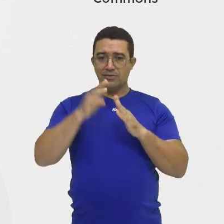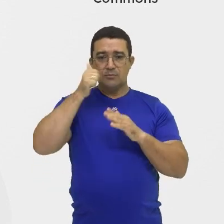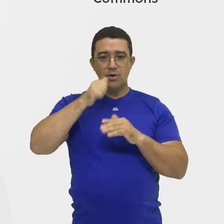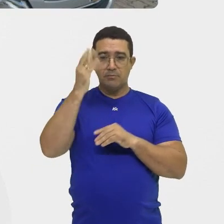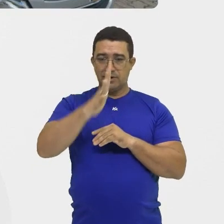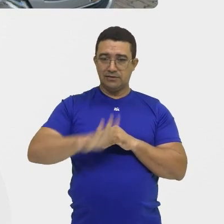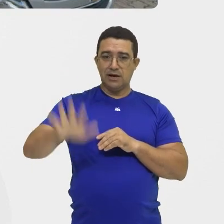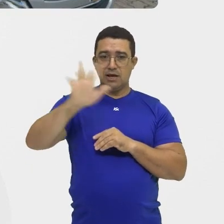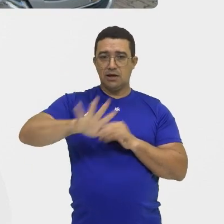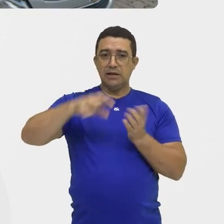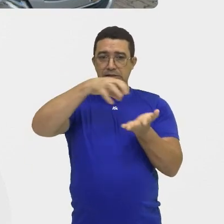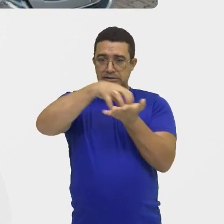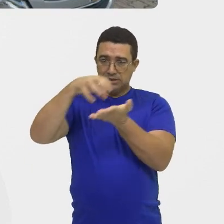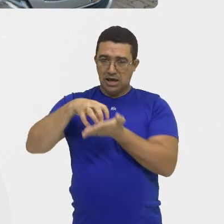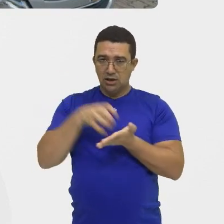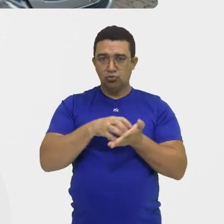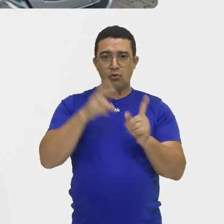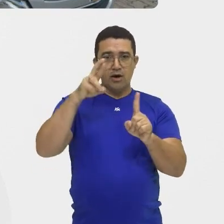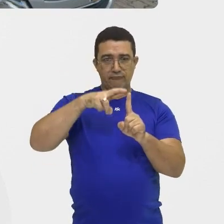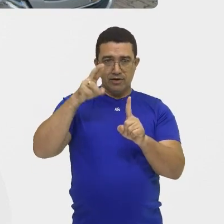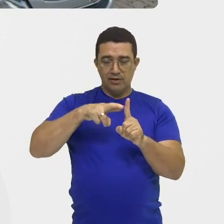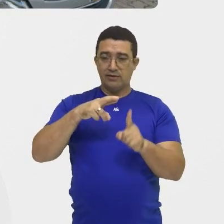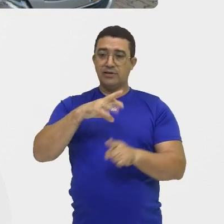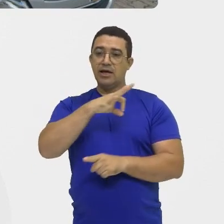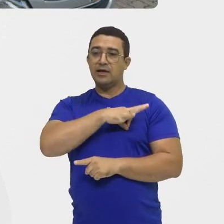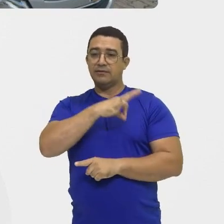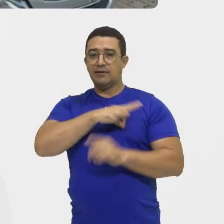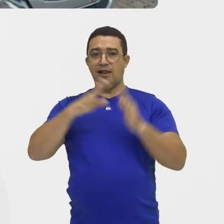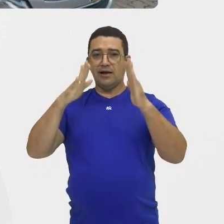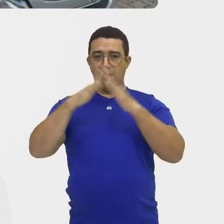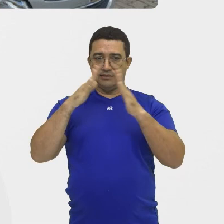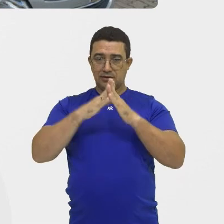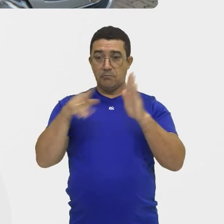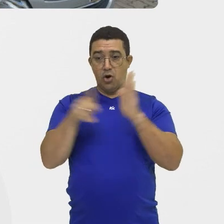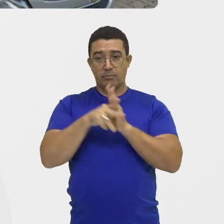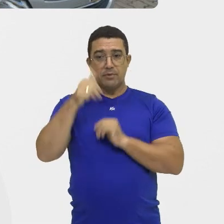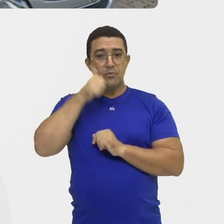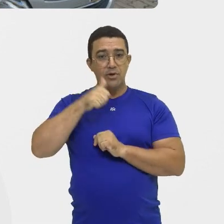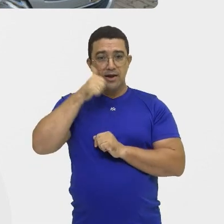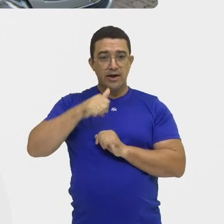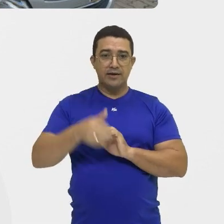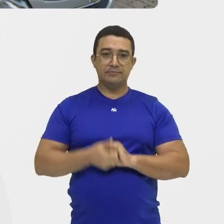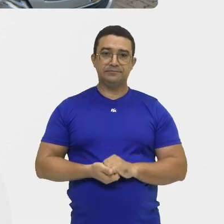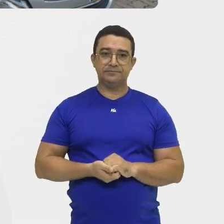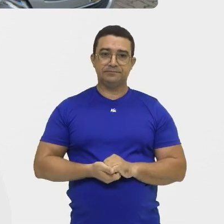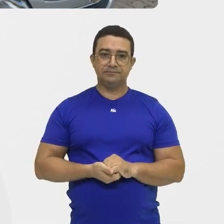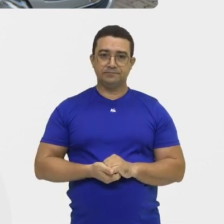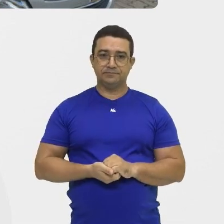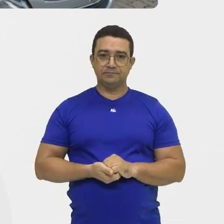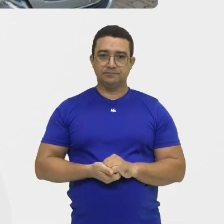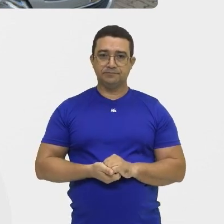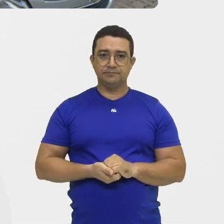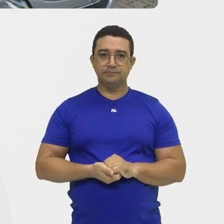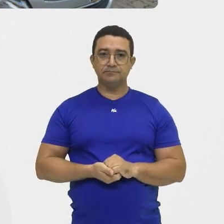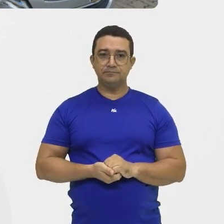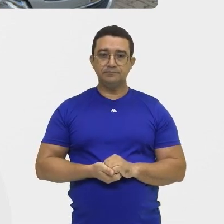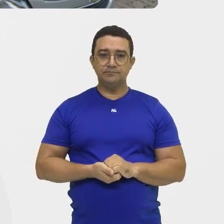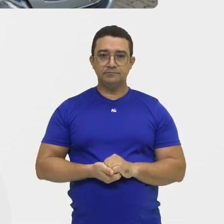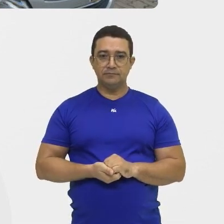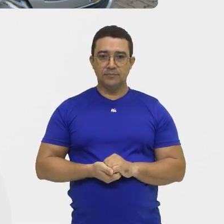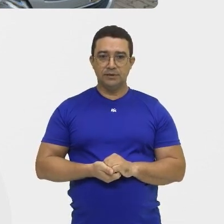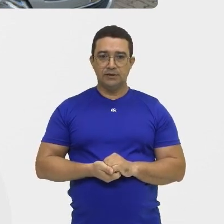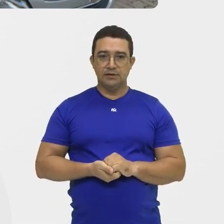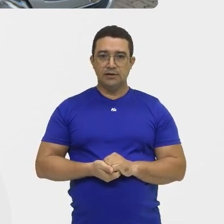Brasileira, os centros de referências, as delegacias de atendimento à mulher, correto? Em cada cidade deve ter, aqui em Manaus